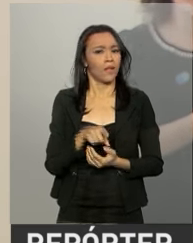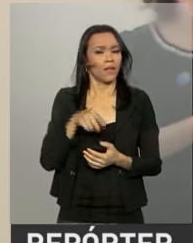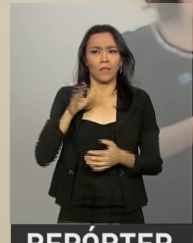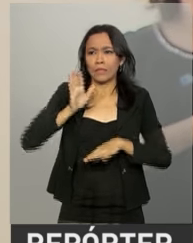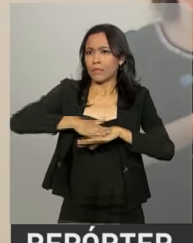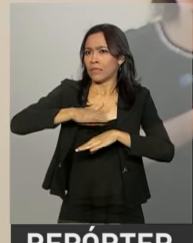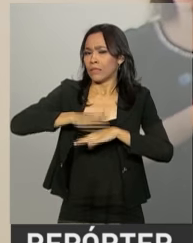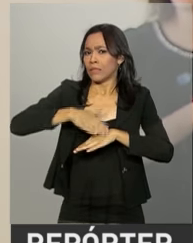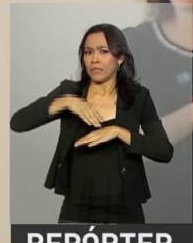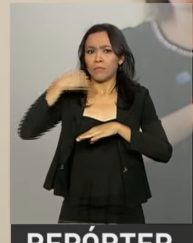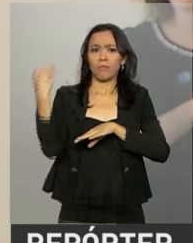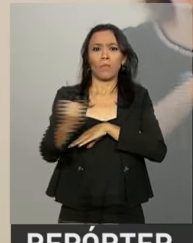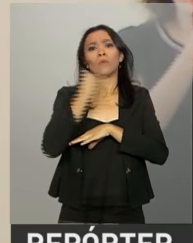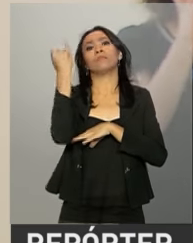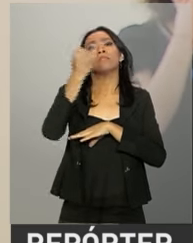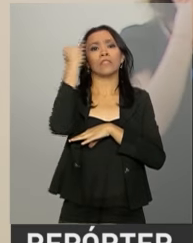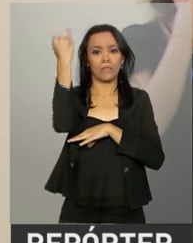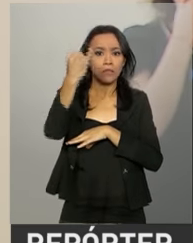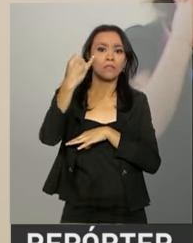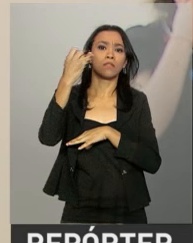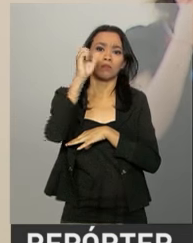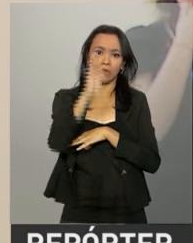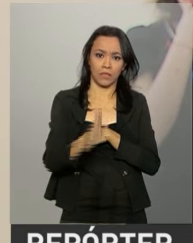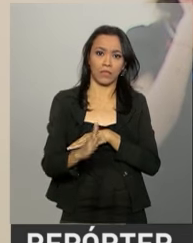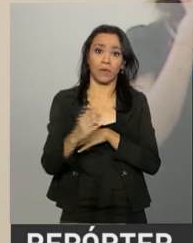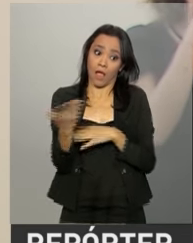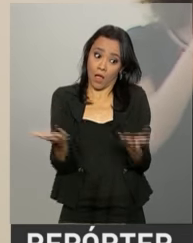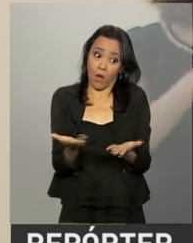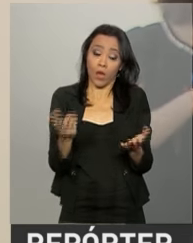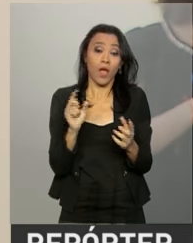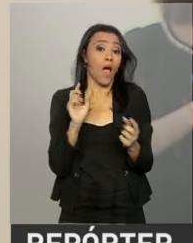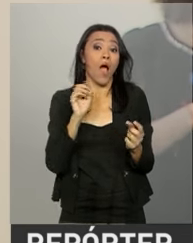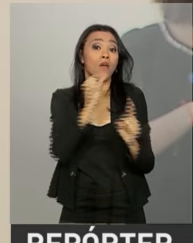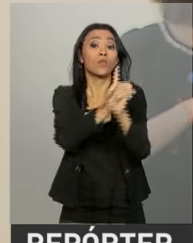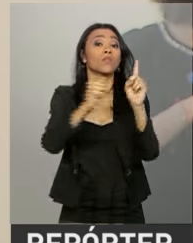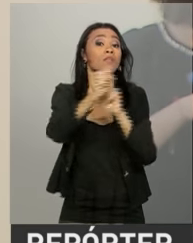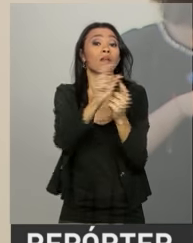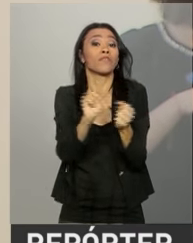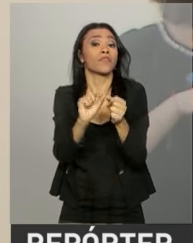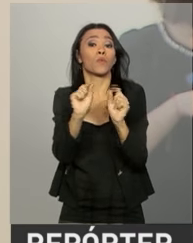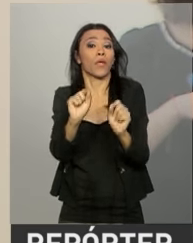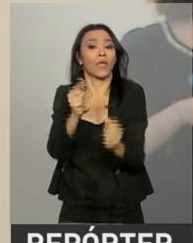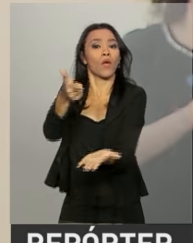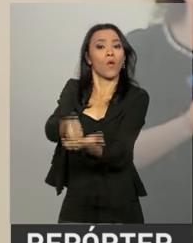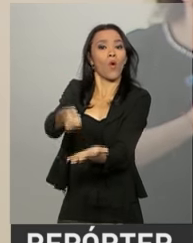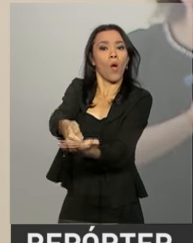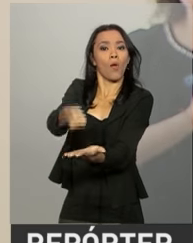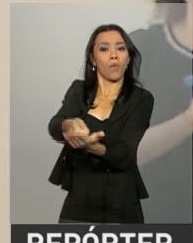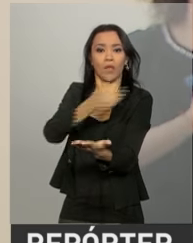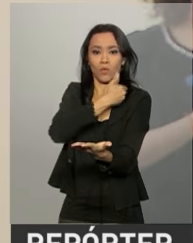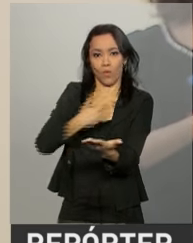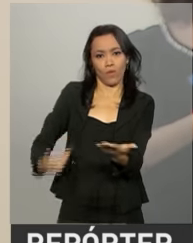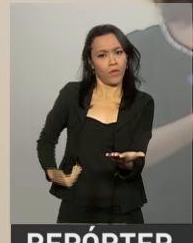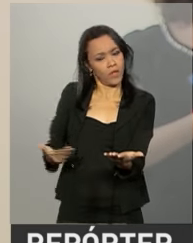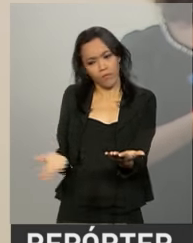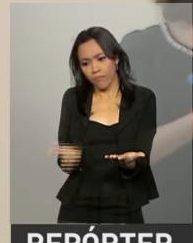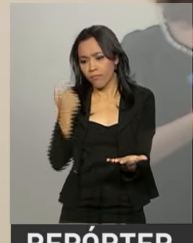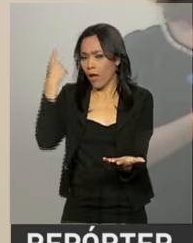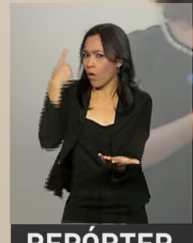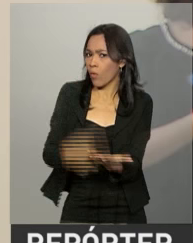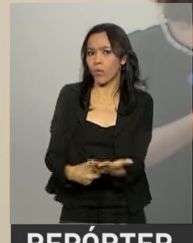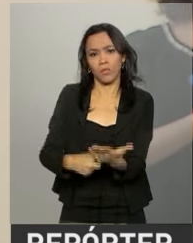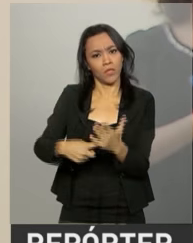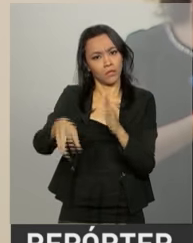importantíssimo na questão das mudanças climáticas. Agora, o que a sociedade tem que fazer é cobrar do governo a implementação das medidas